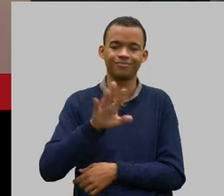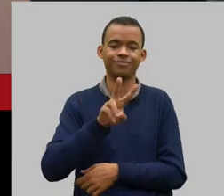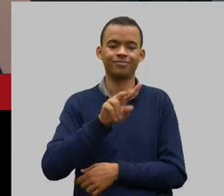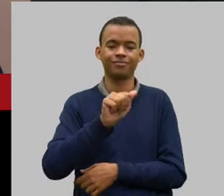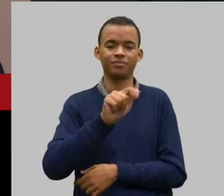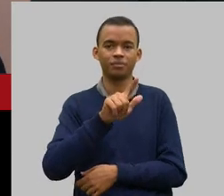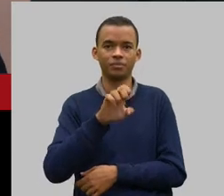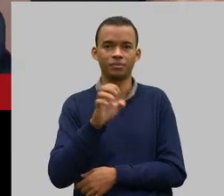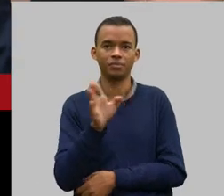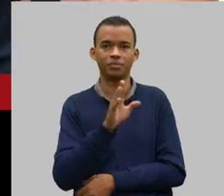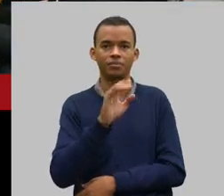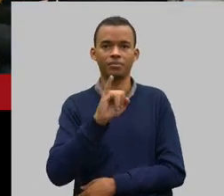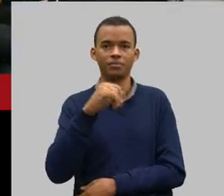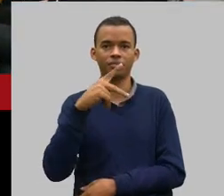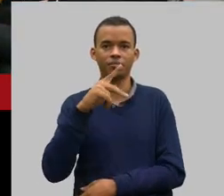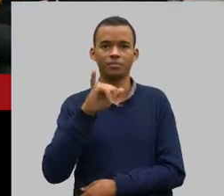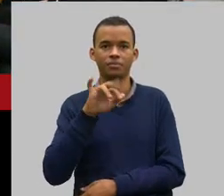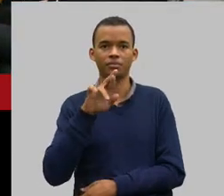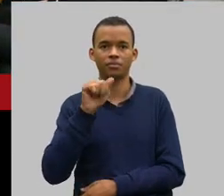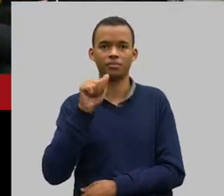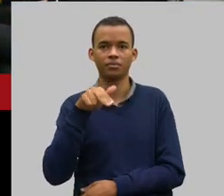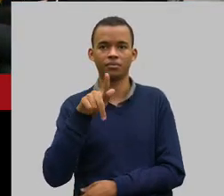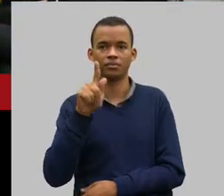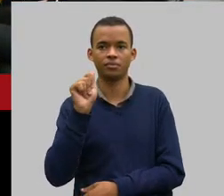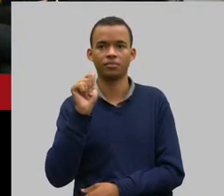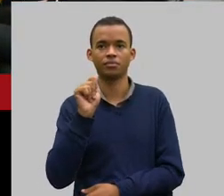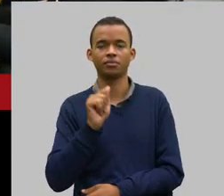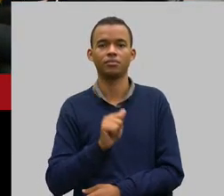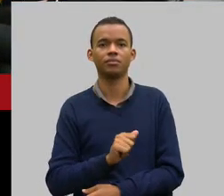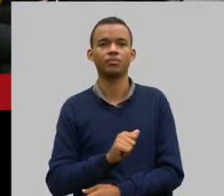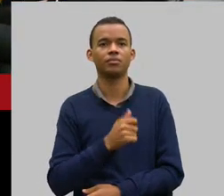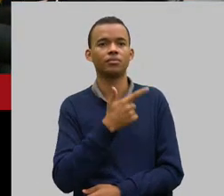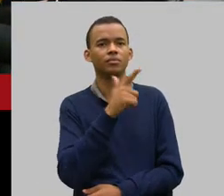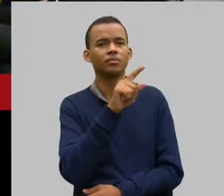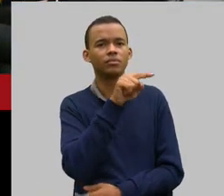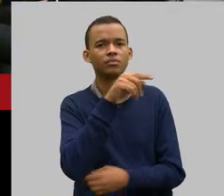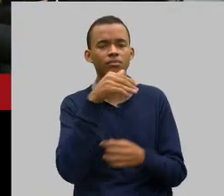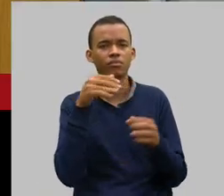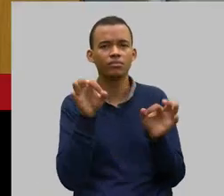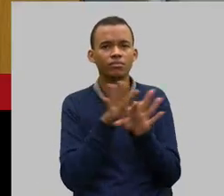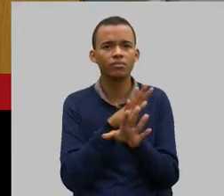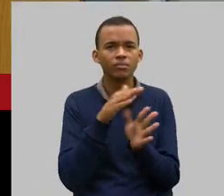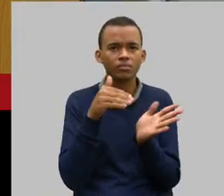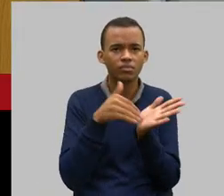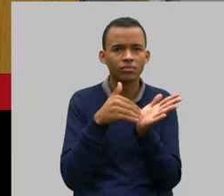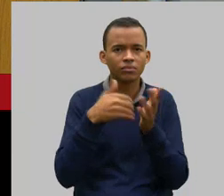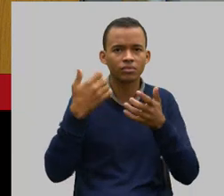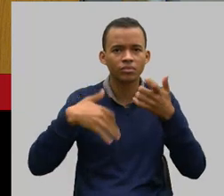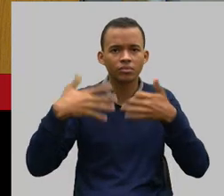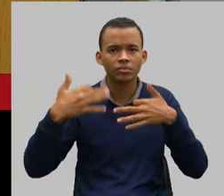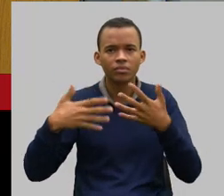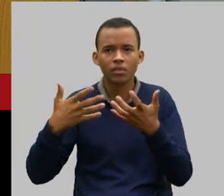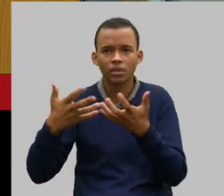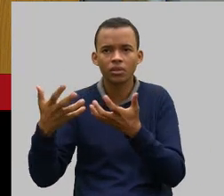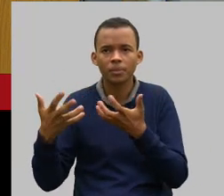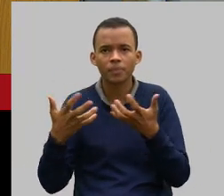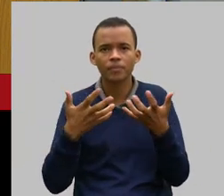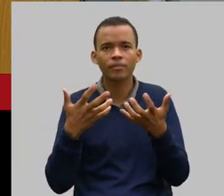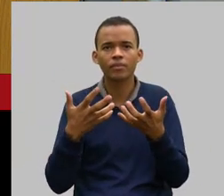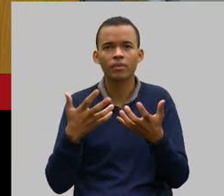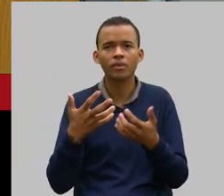Obrigado Gustavo qu consideração final na era noo Líder Zé